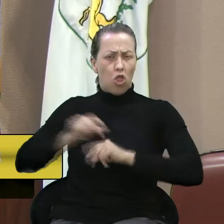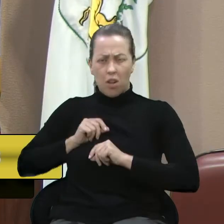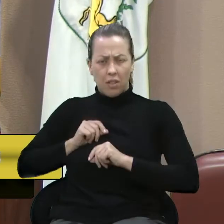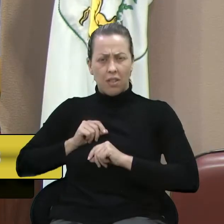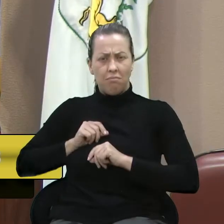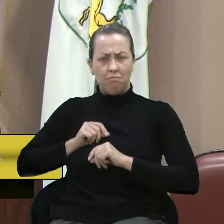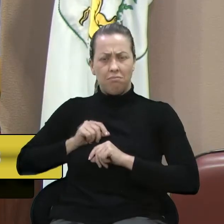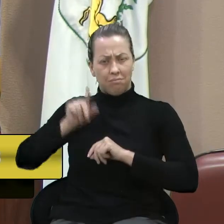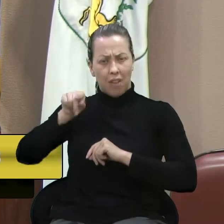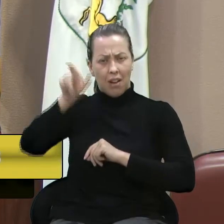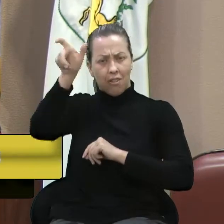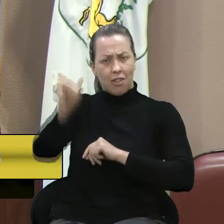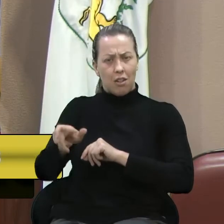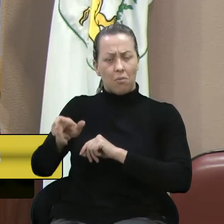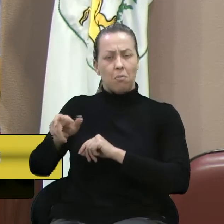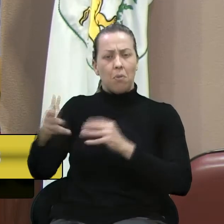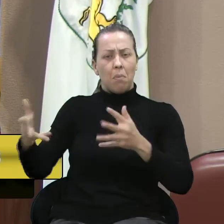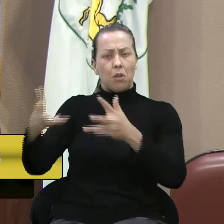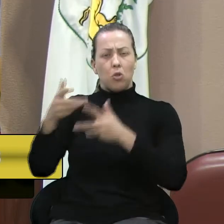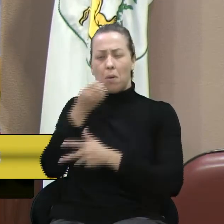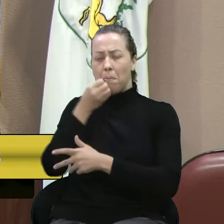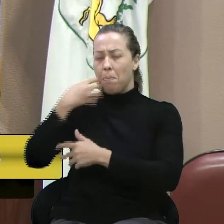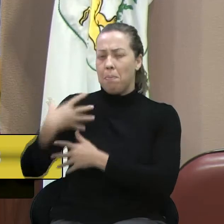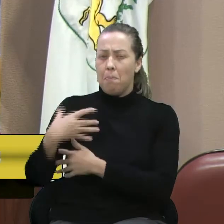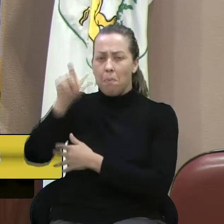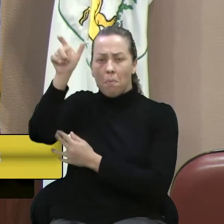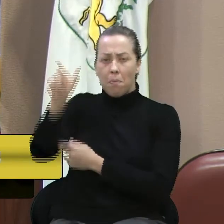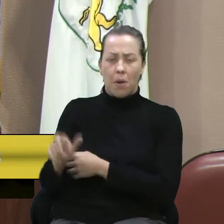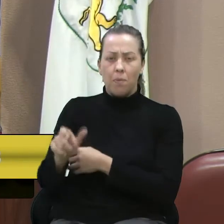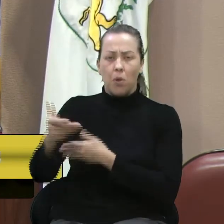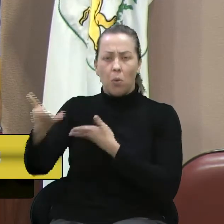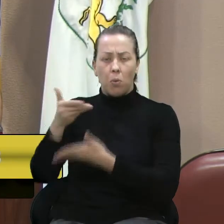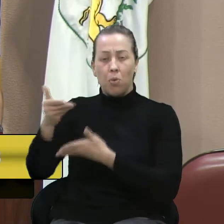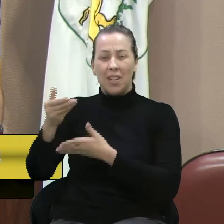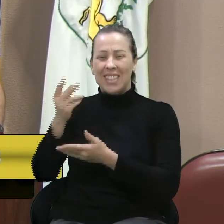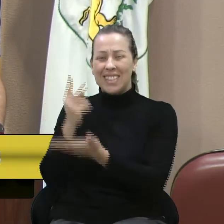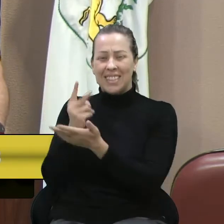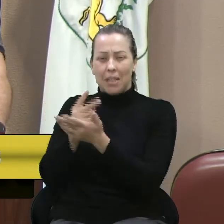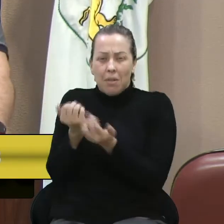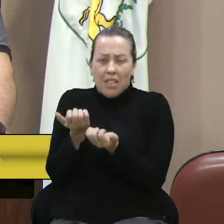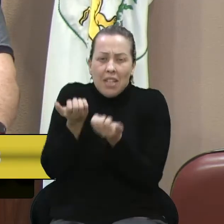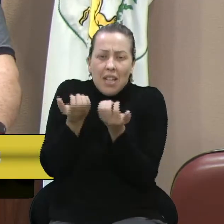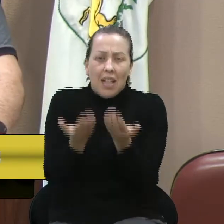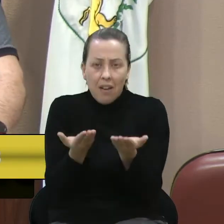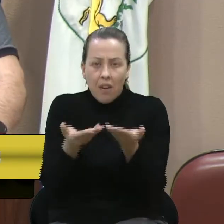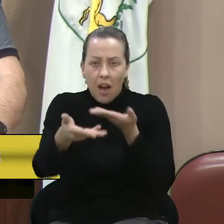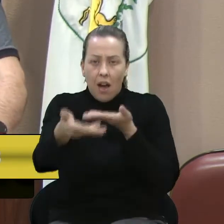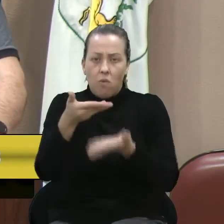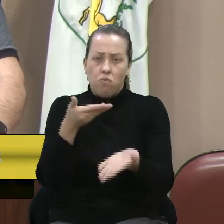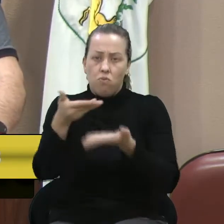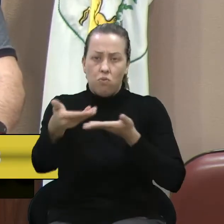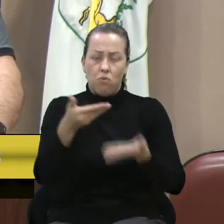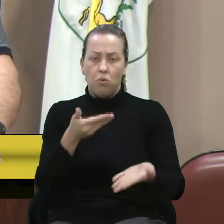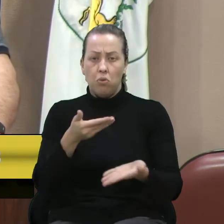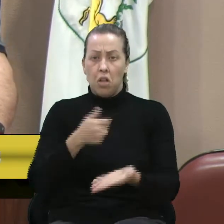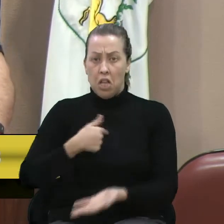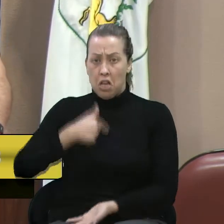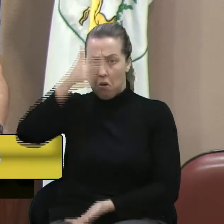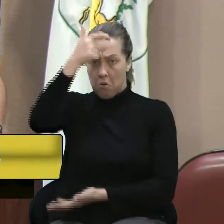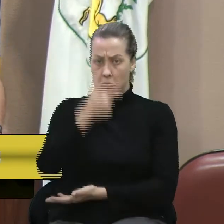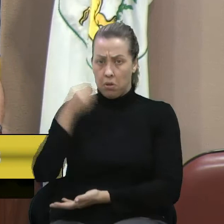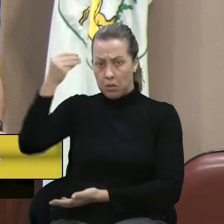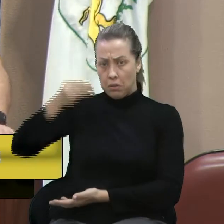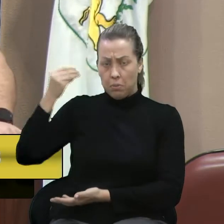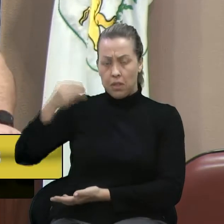nele uma pessoa do bem, uma pessoa que se entregava ao outro. E eu posso lhe dizer, presidente, que